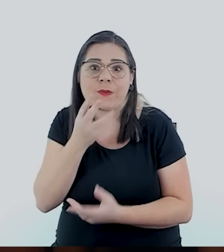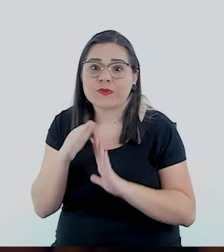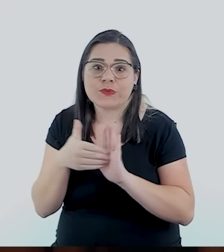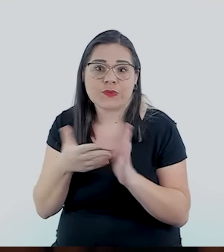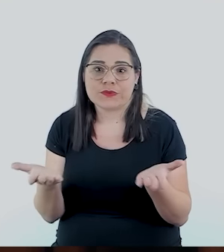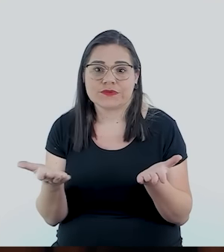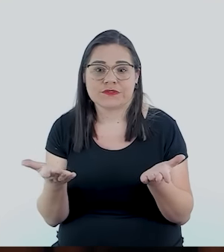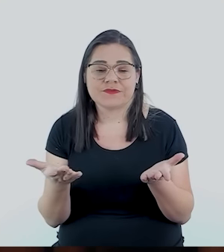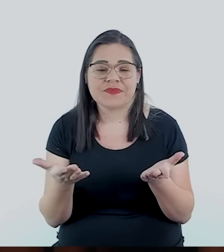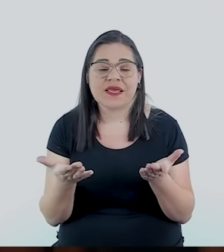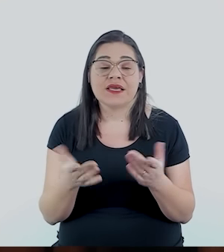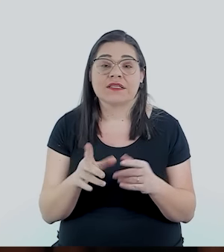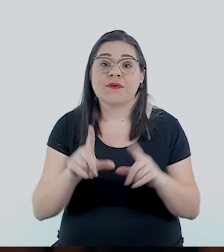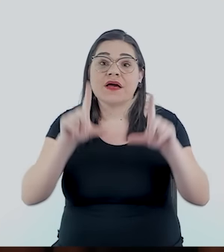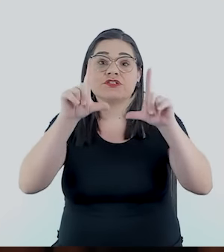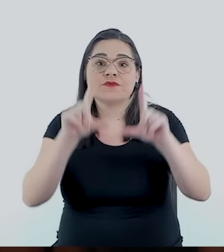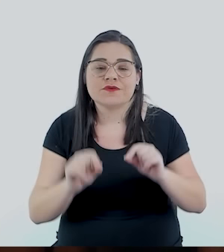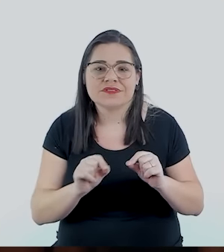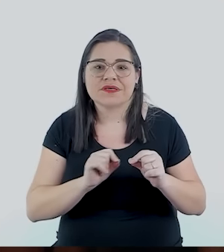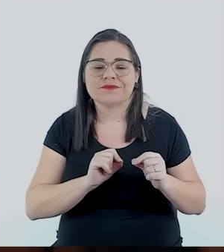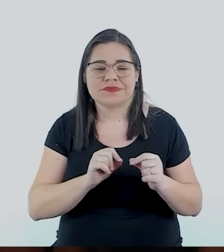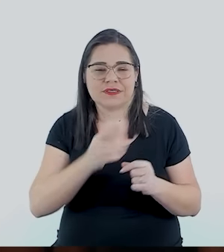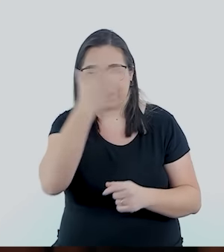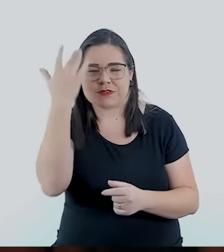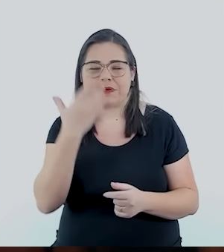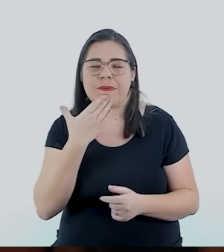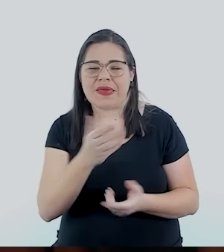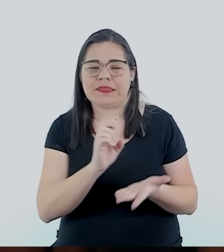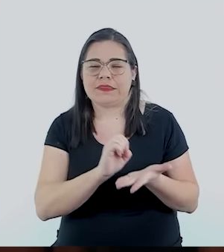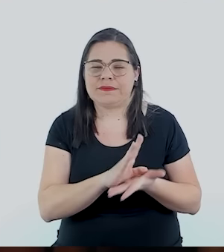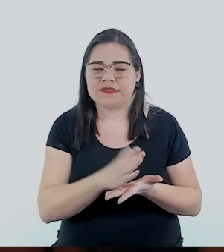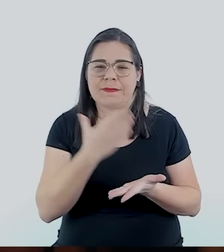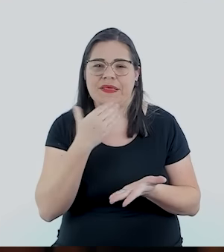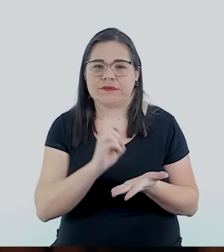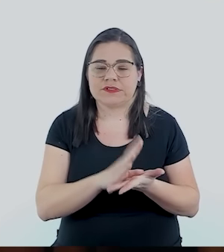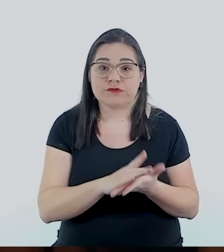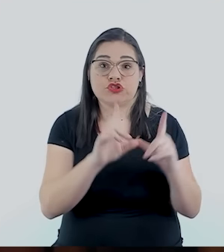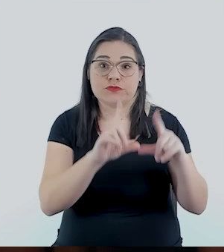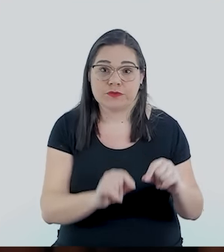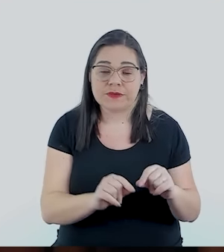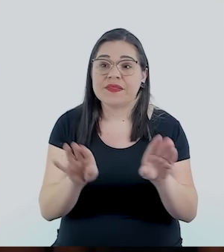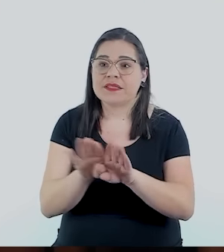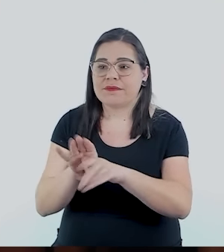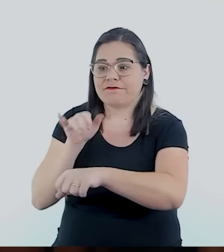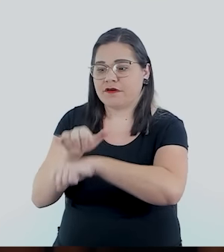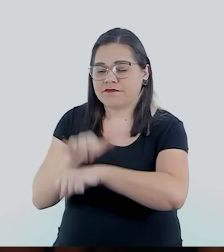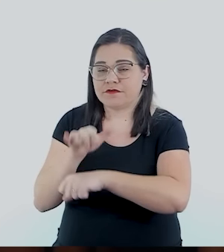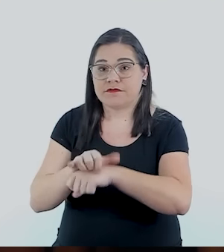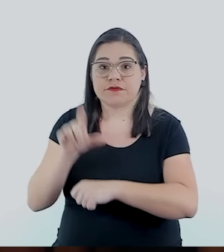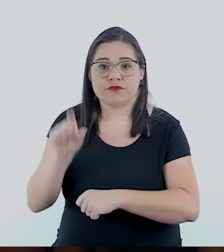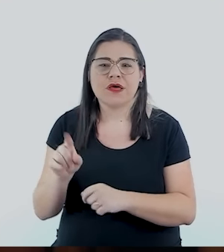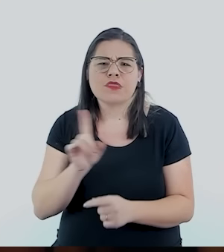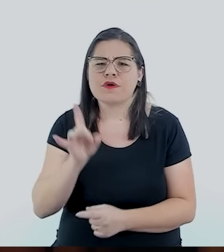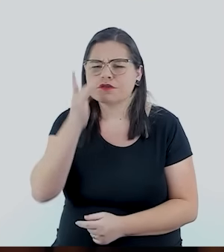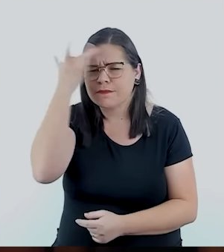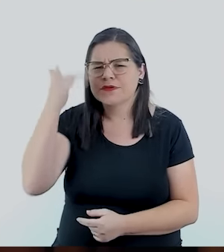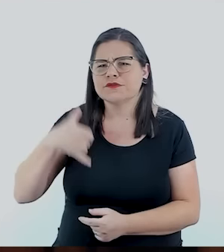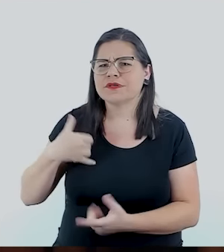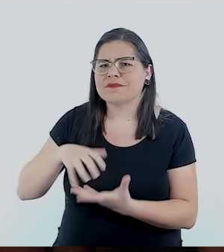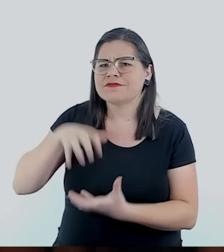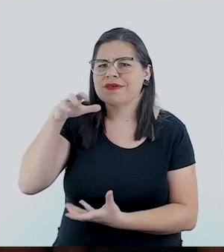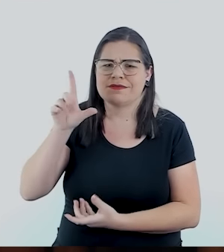diminuição de turnover e absenteísmo quando a gente vê que é super comum não é que é só os mais velhos que que que